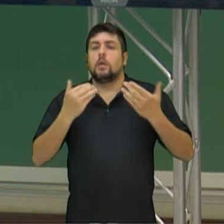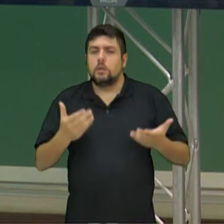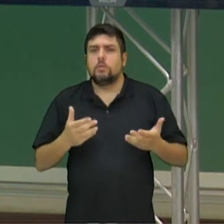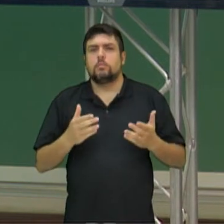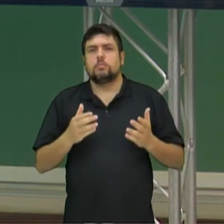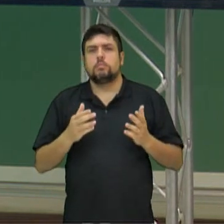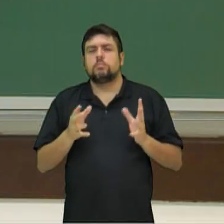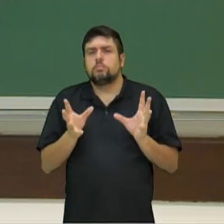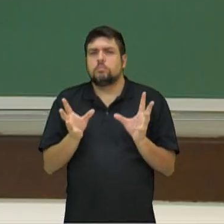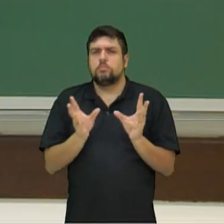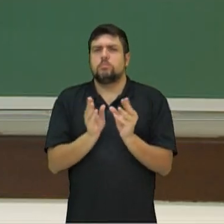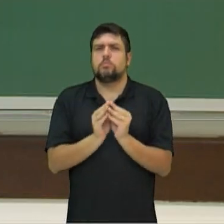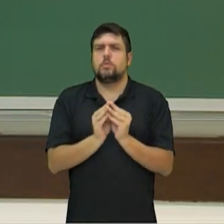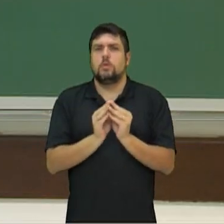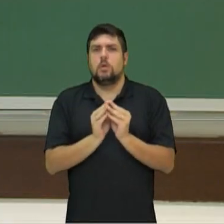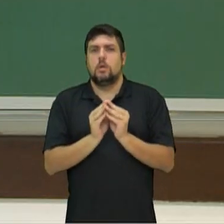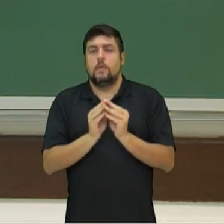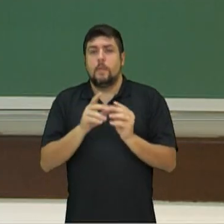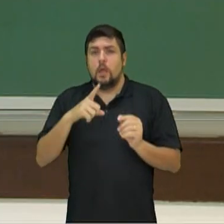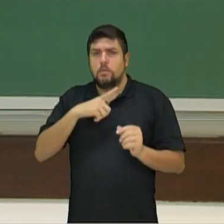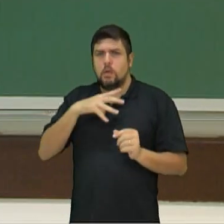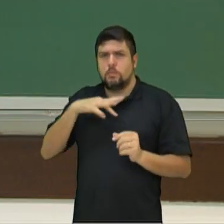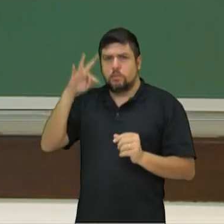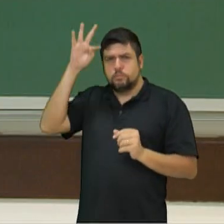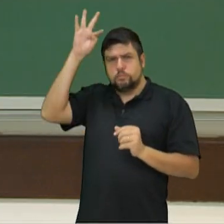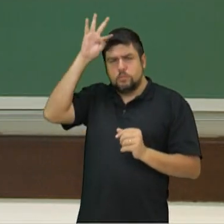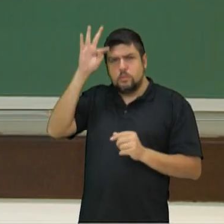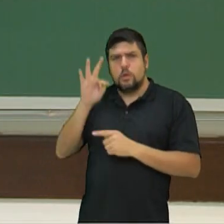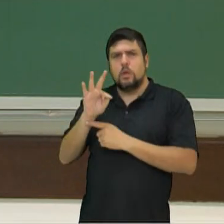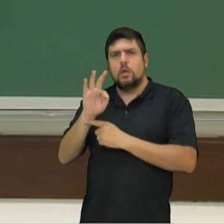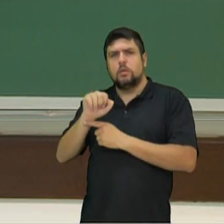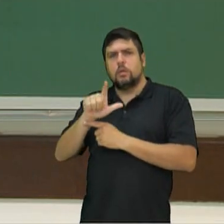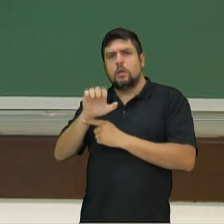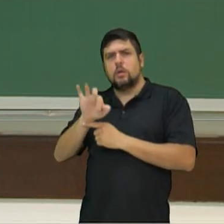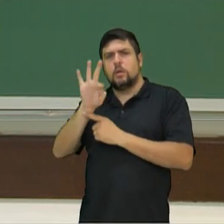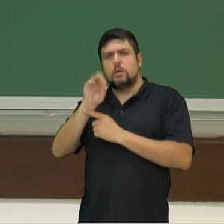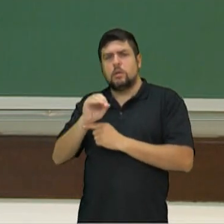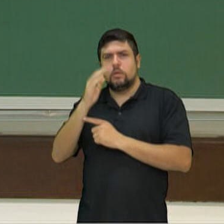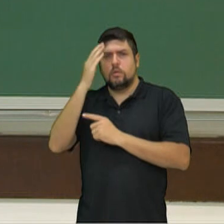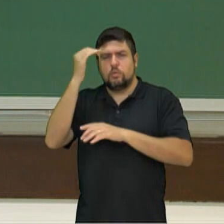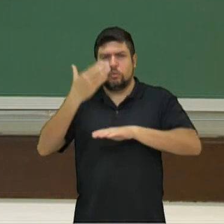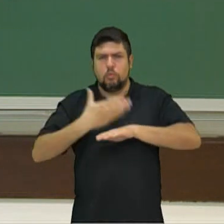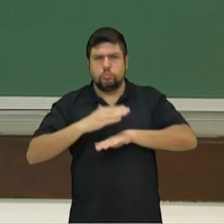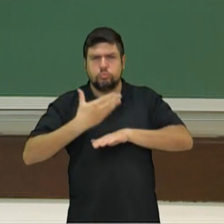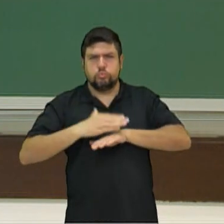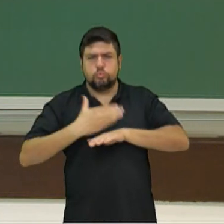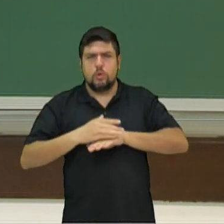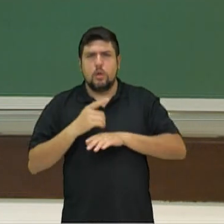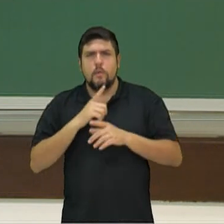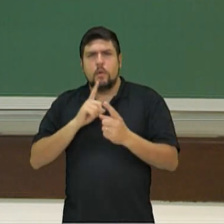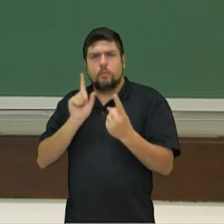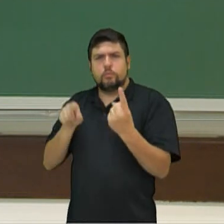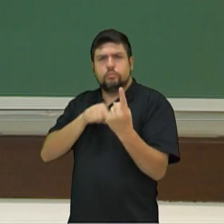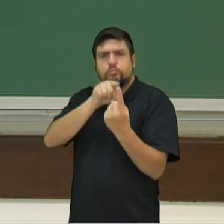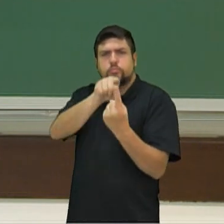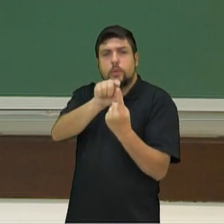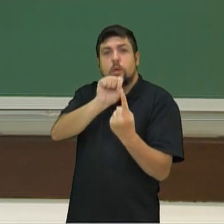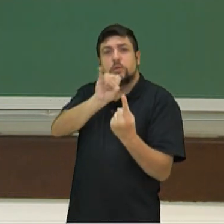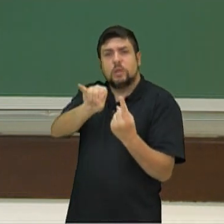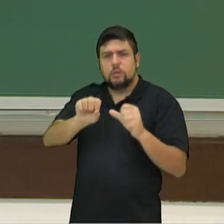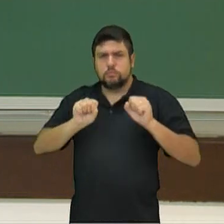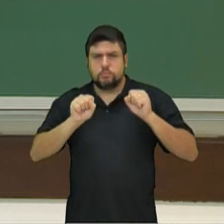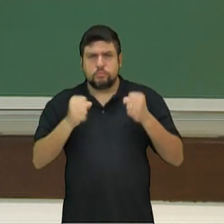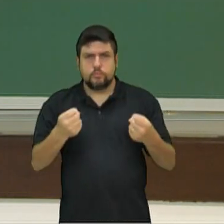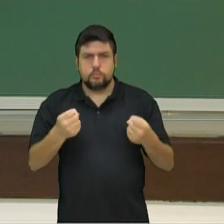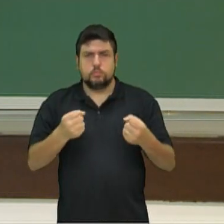ter ou não, ela pode sim alcançar algum objetivo trabalhando muito, ok? Então, mais ou menos é isso que ele